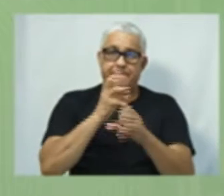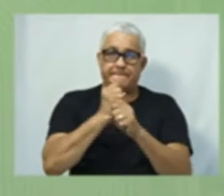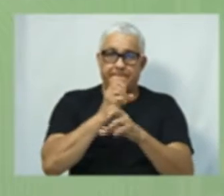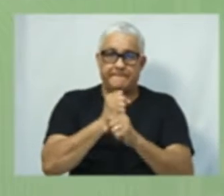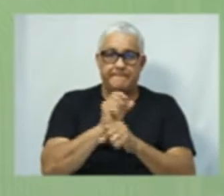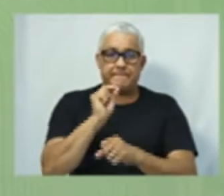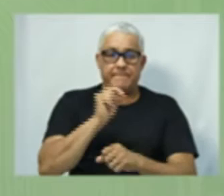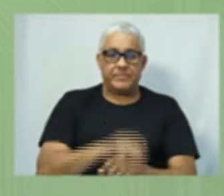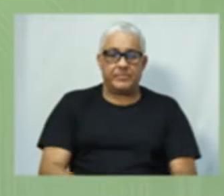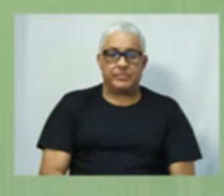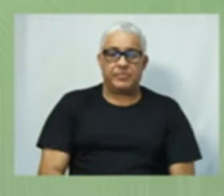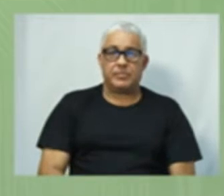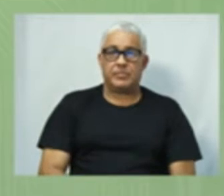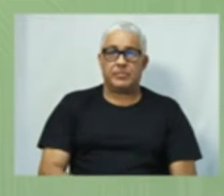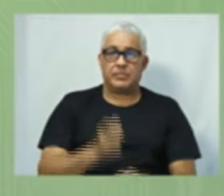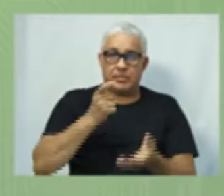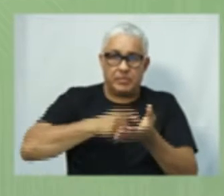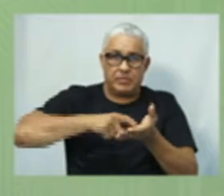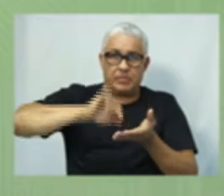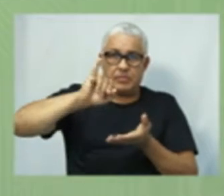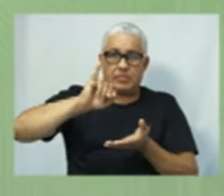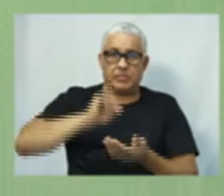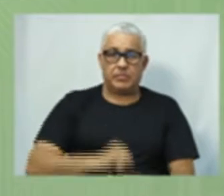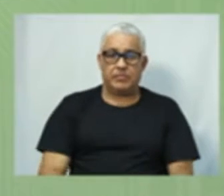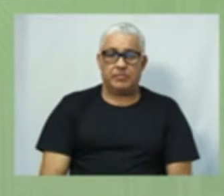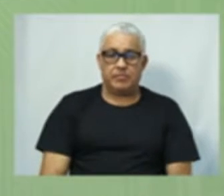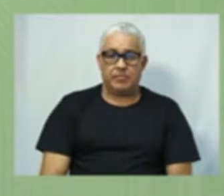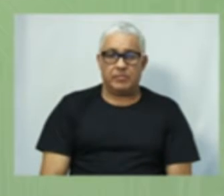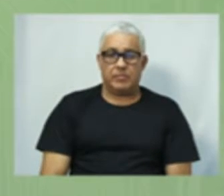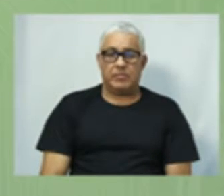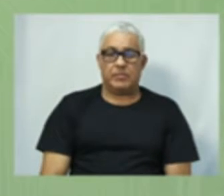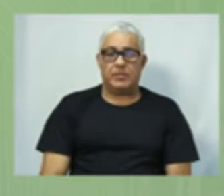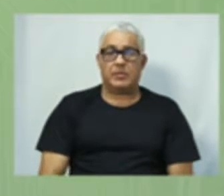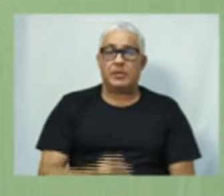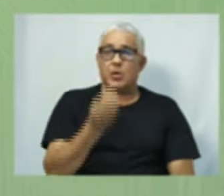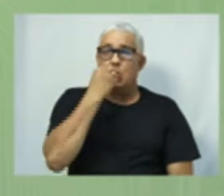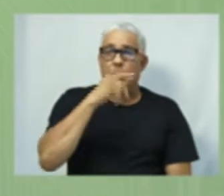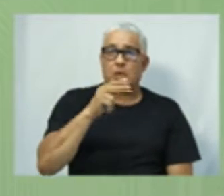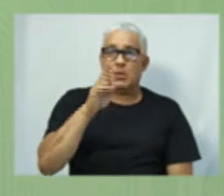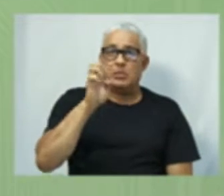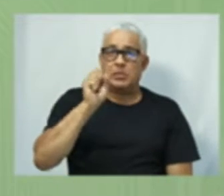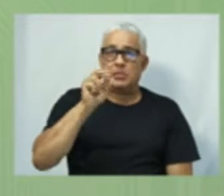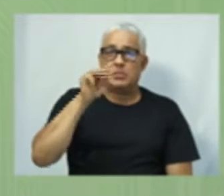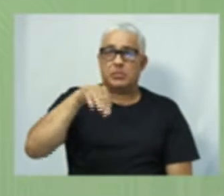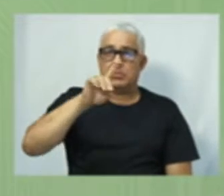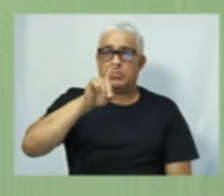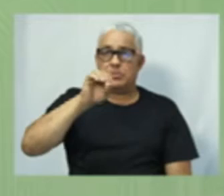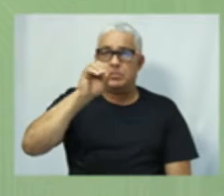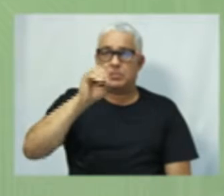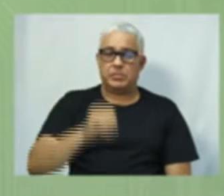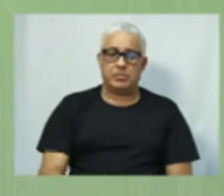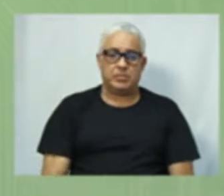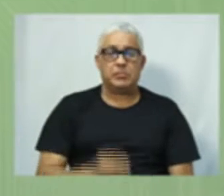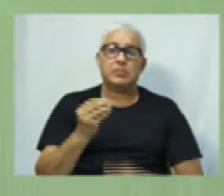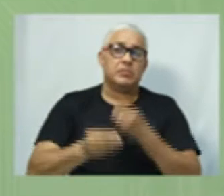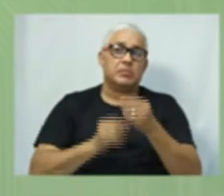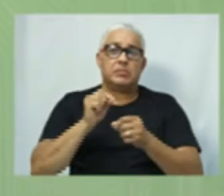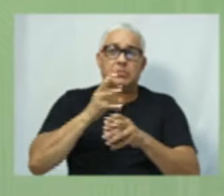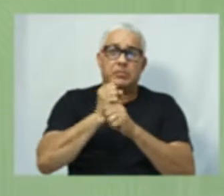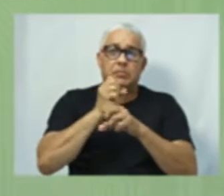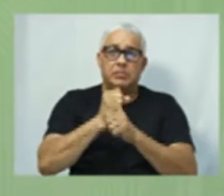do imposto de renda sobre o lucro presumido, tá ok? Vamos ver como fazemos esse